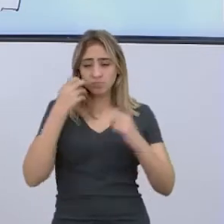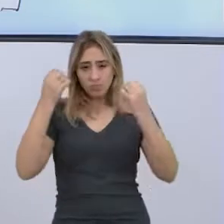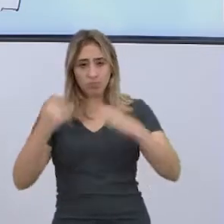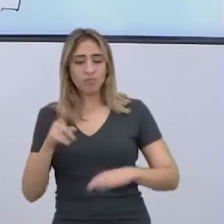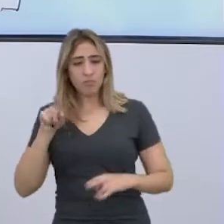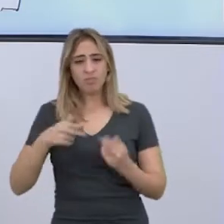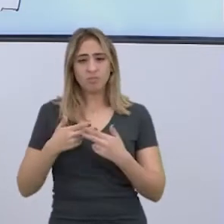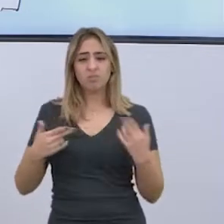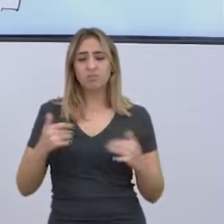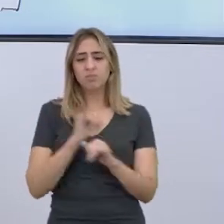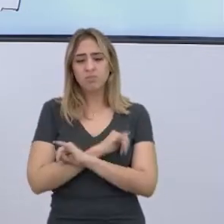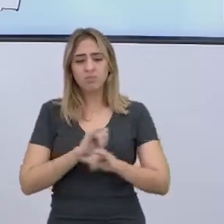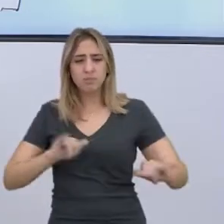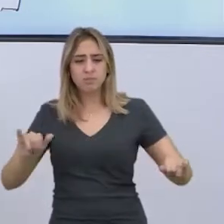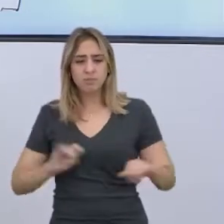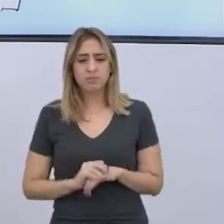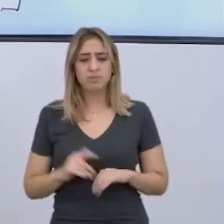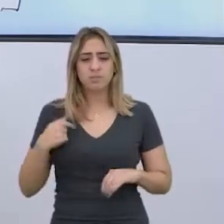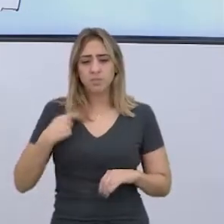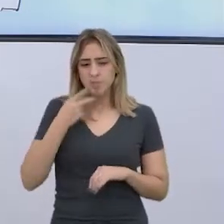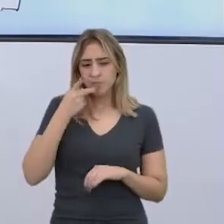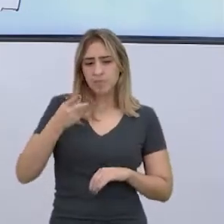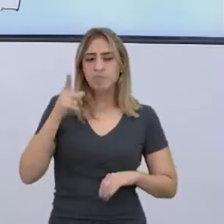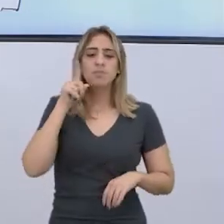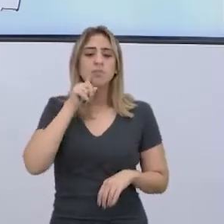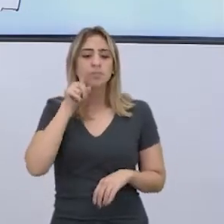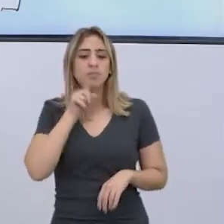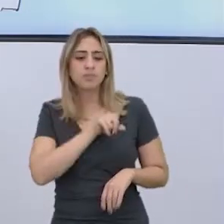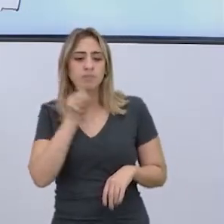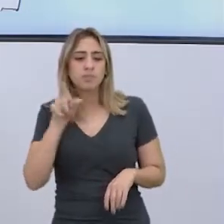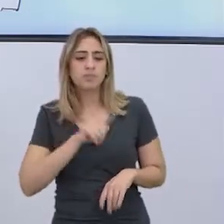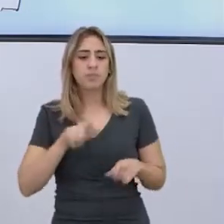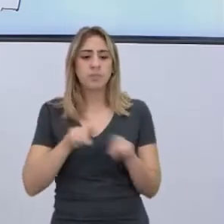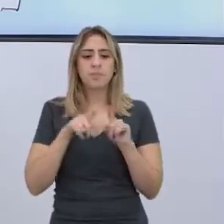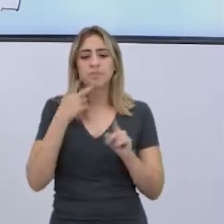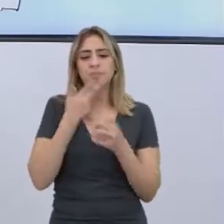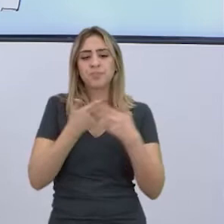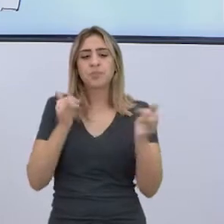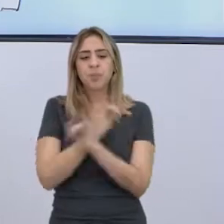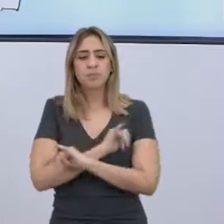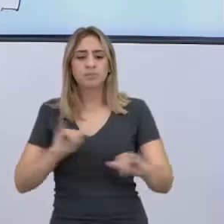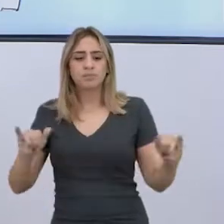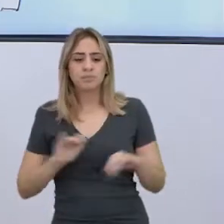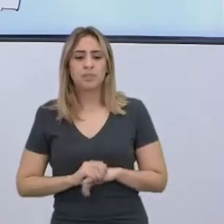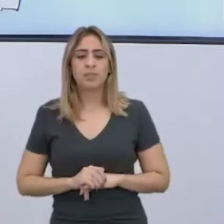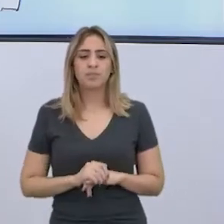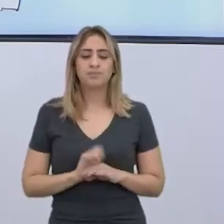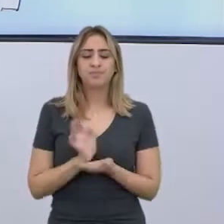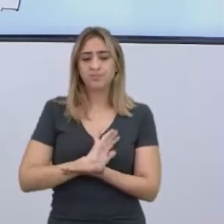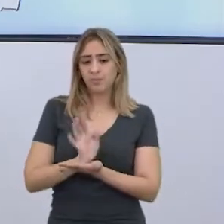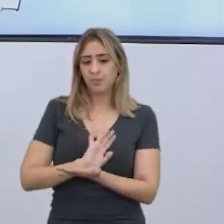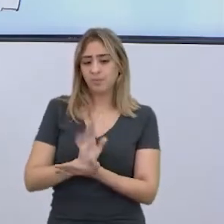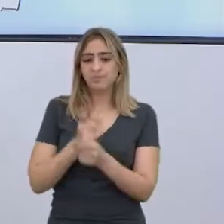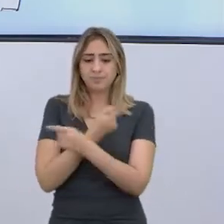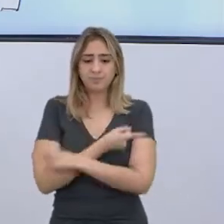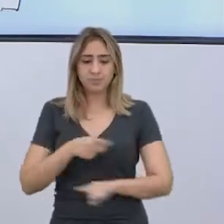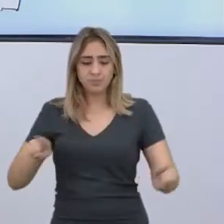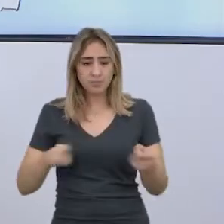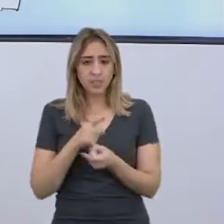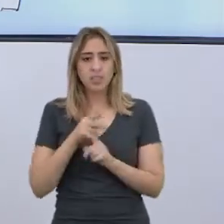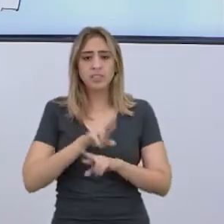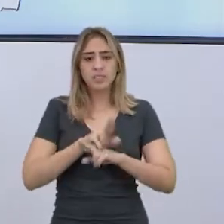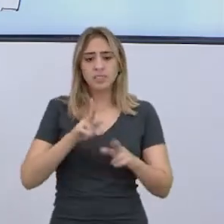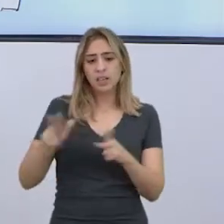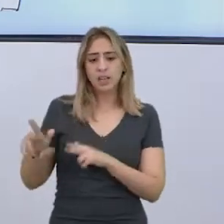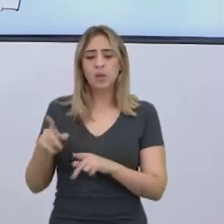são elementos comerciais. Quando eu falei dos Estados Unidos, a gente também falou de elementos comerciais. Filme, música,